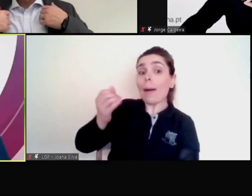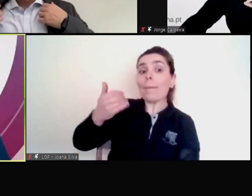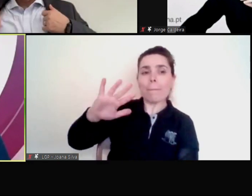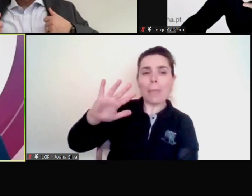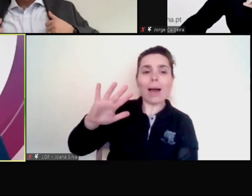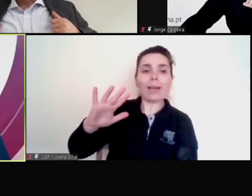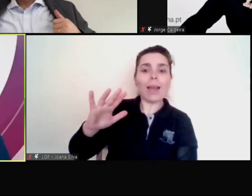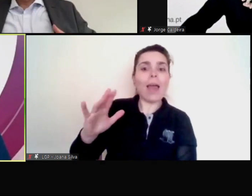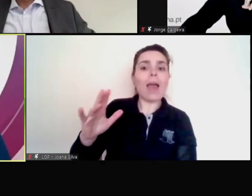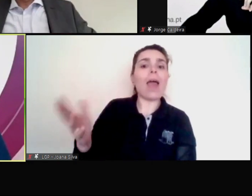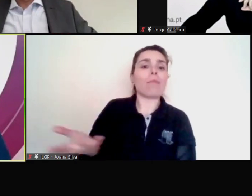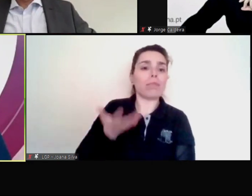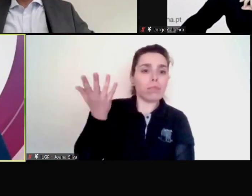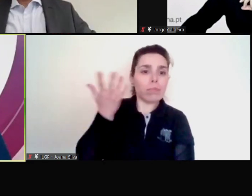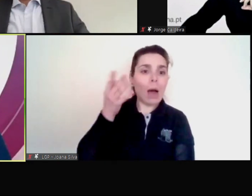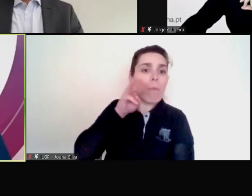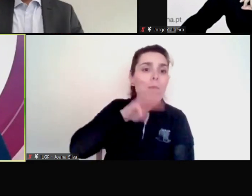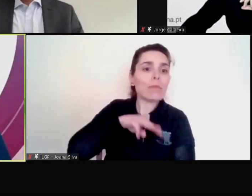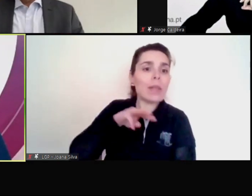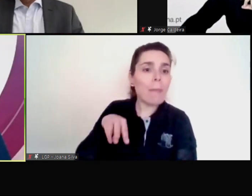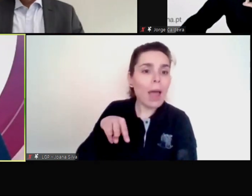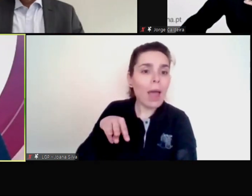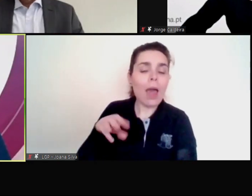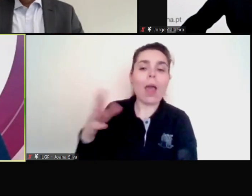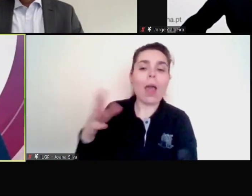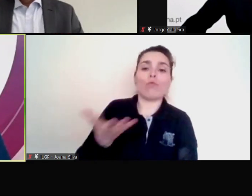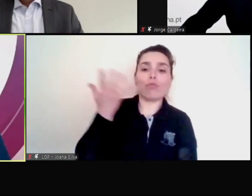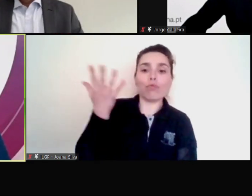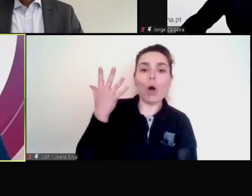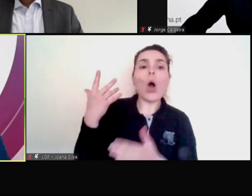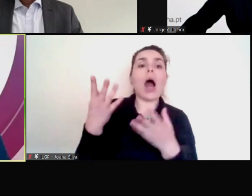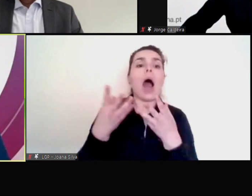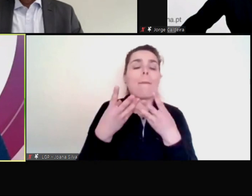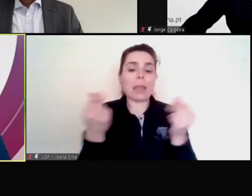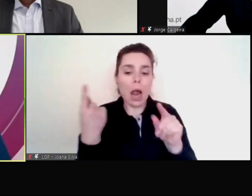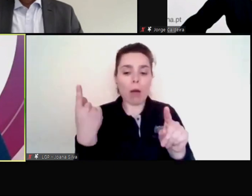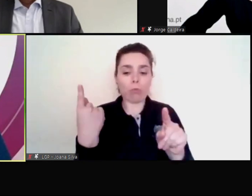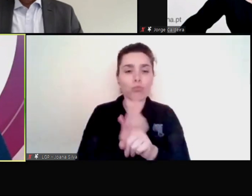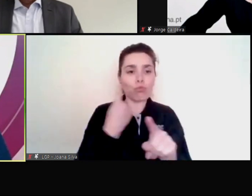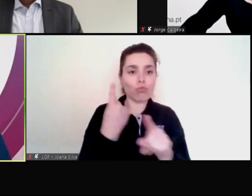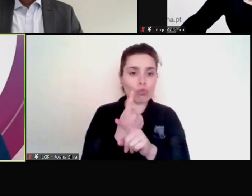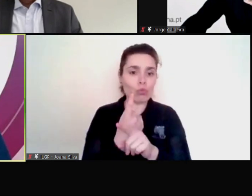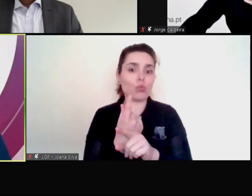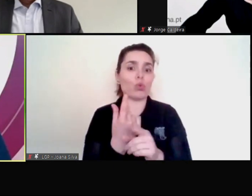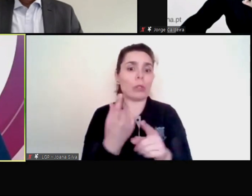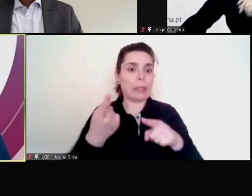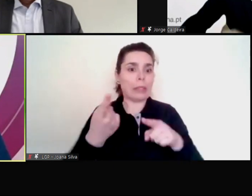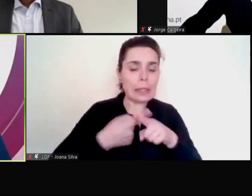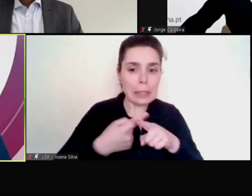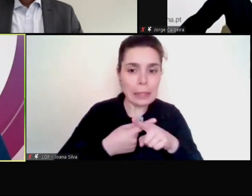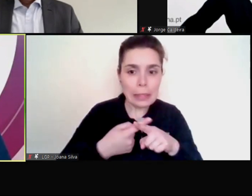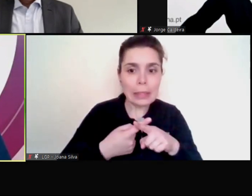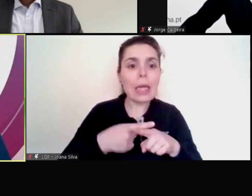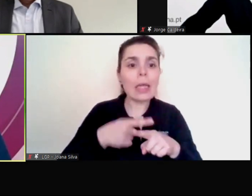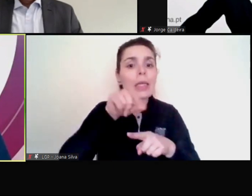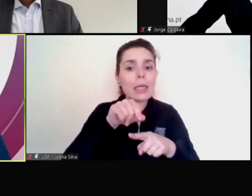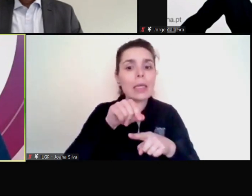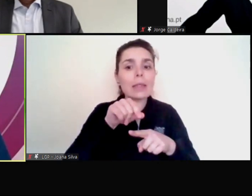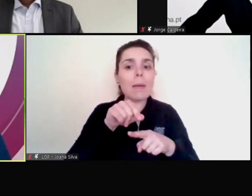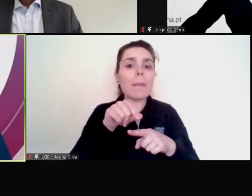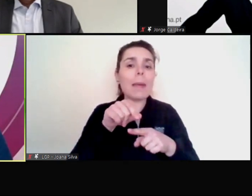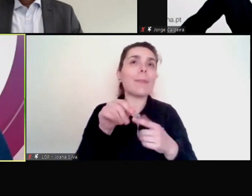rica do ponto de vista multimédia, investimos em produtos atrativos e interativos, e rica do ponto de vista do desenho